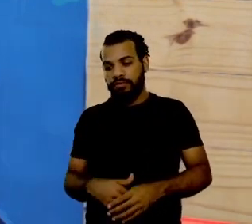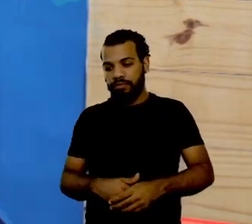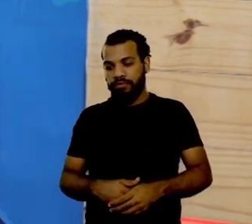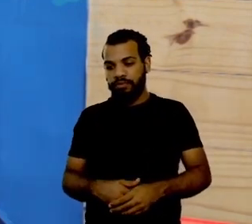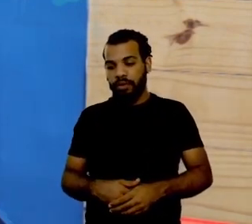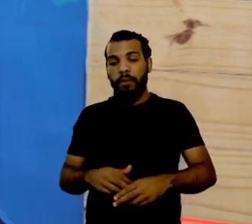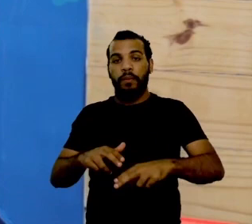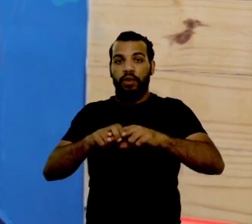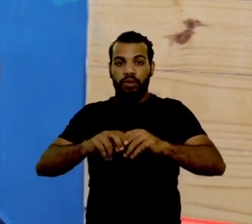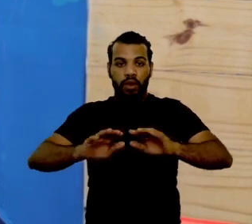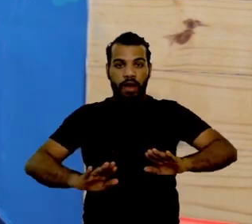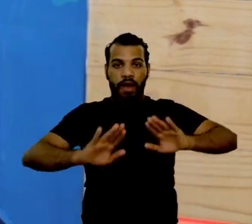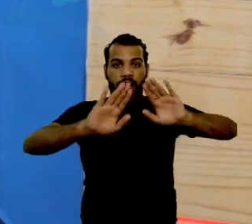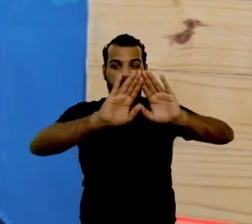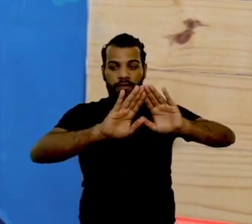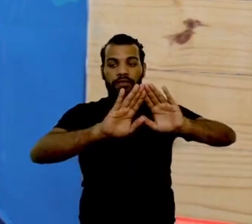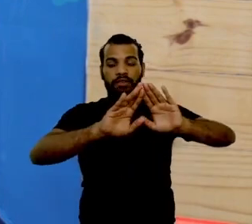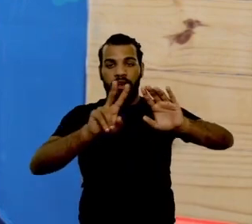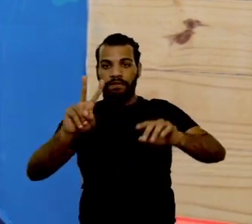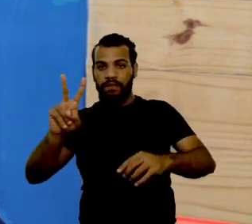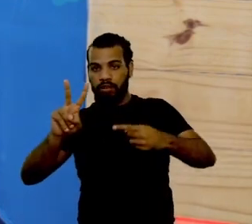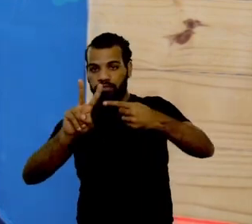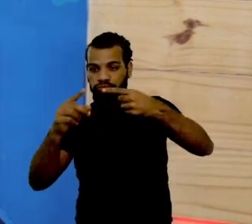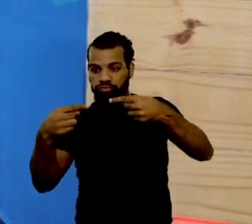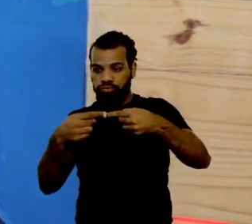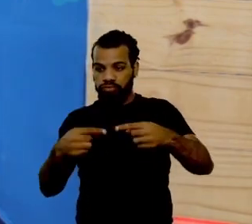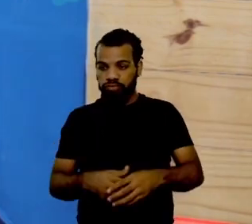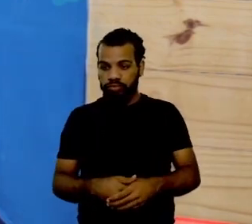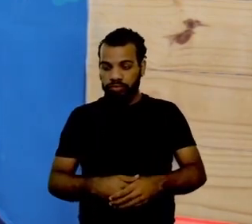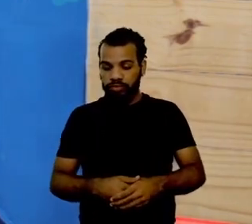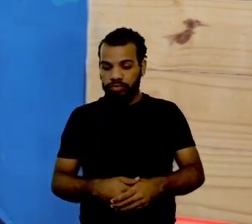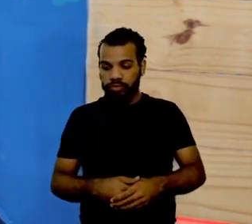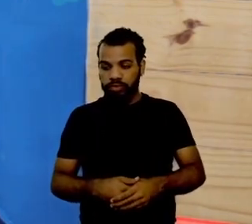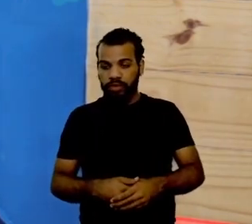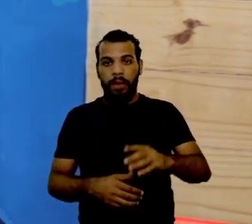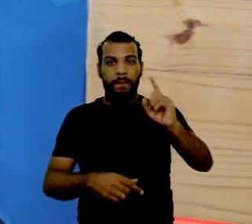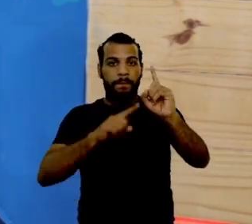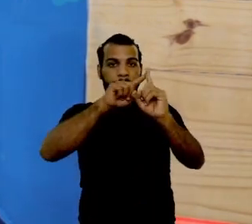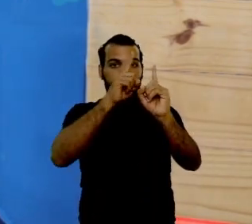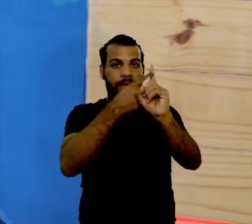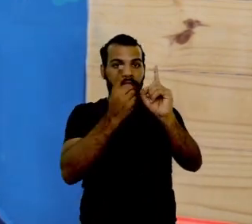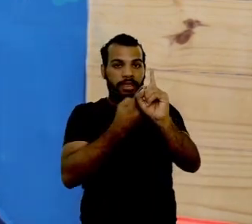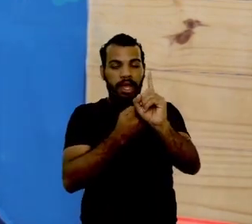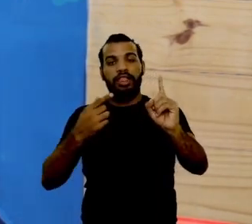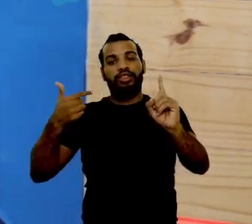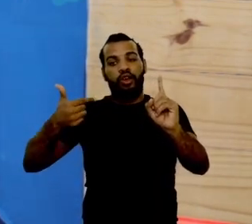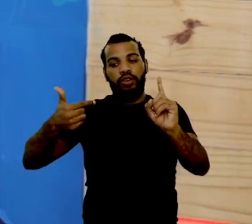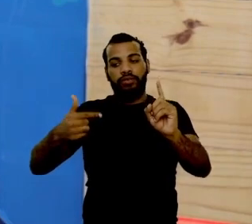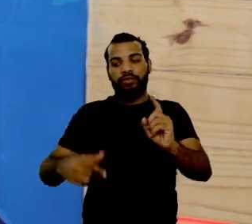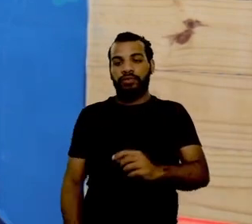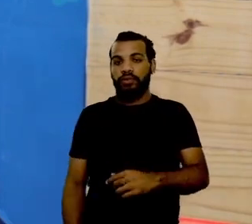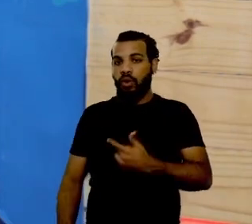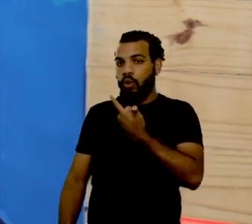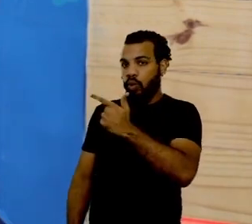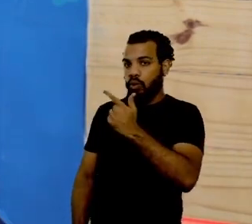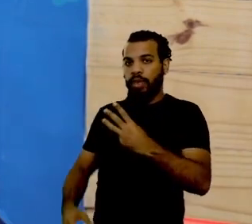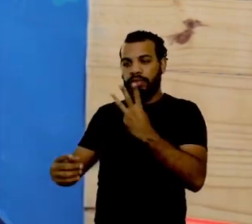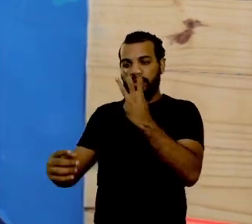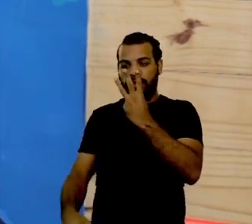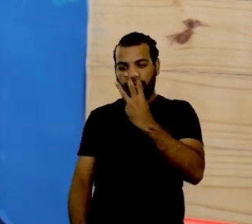alfa está para 1, assim como beta está para 2, assim como gama está para